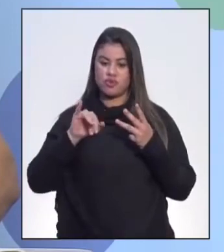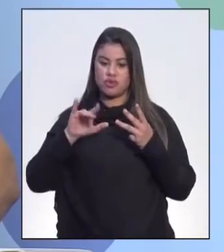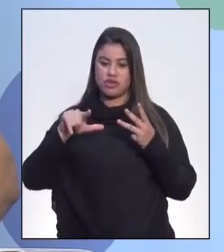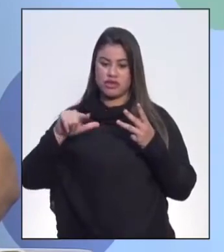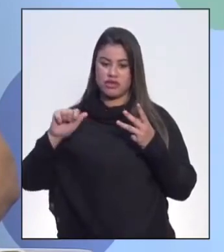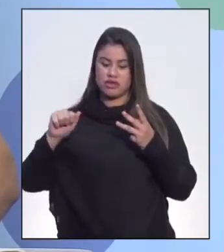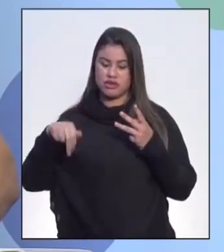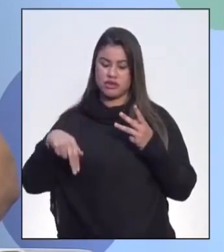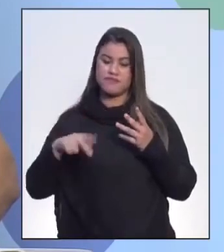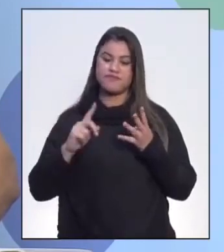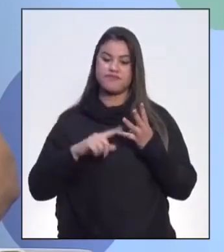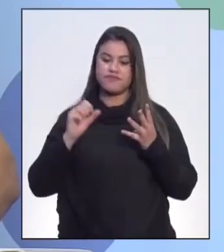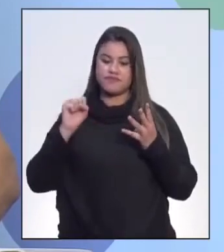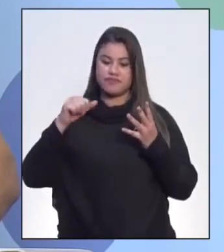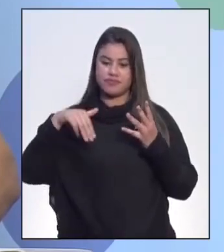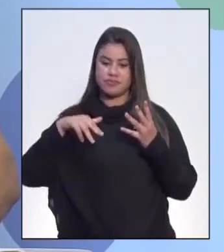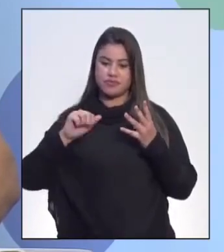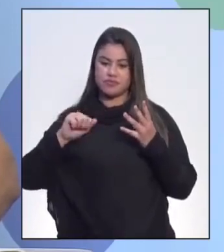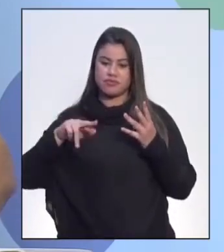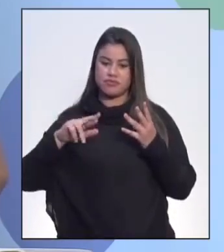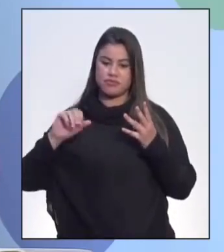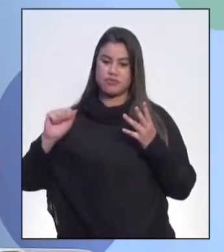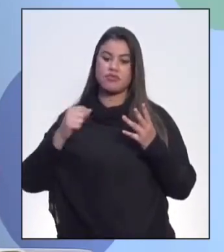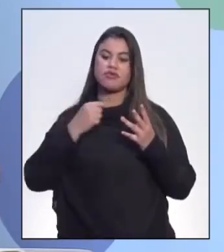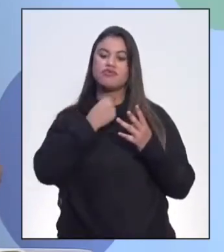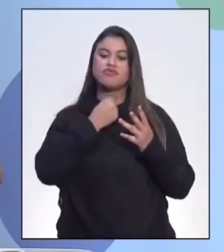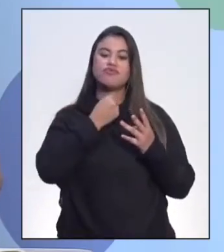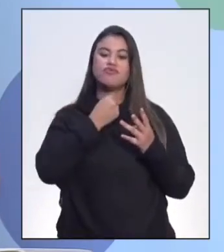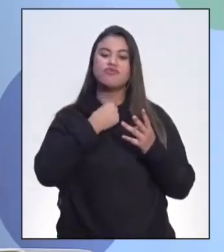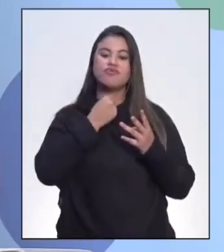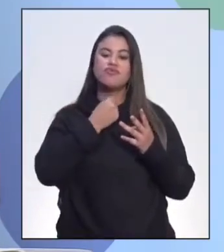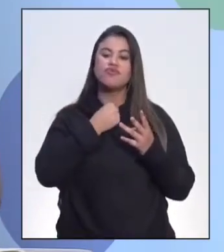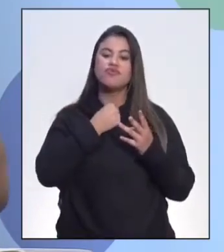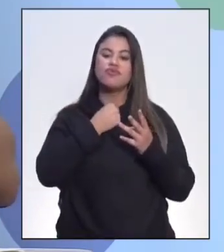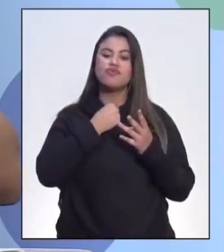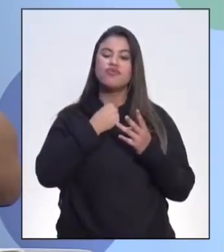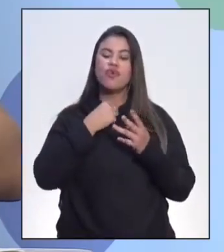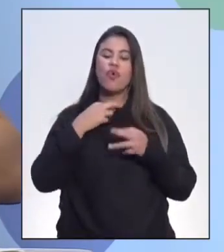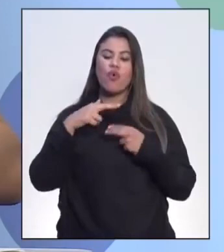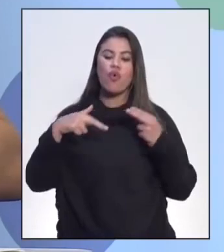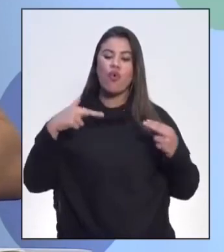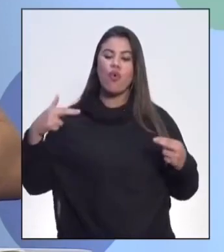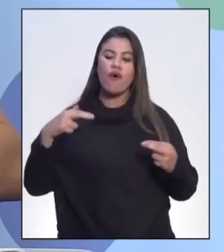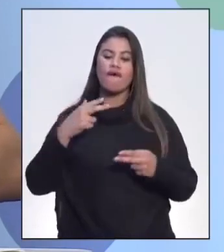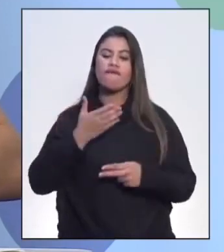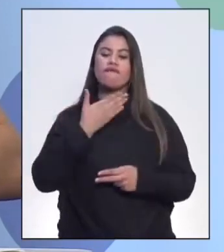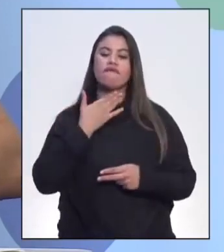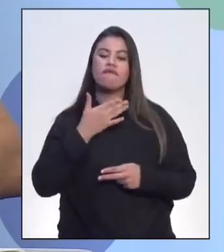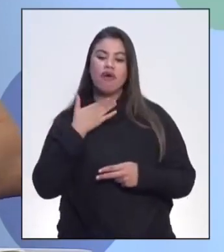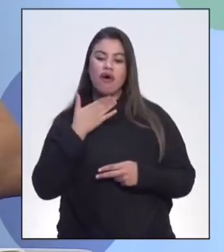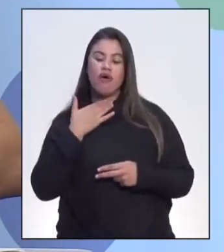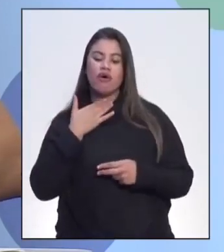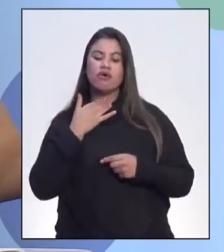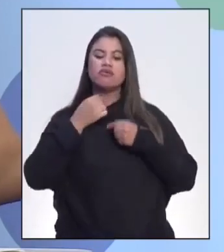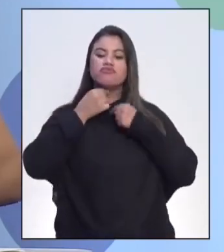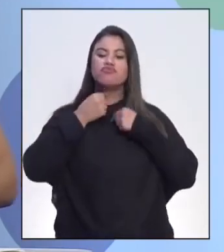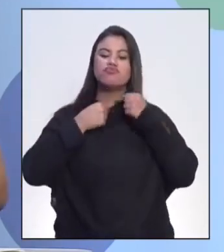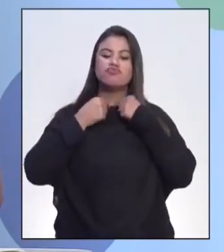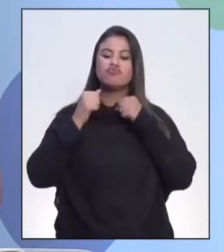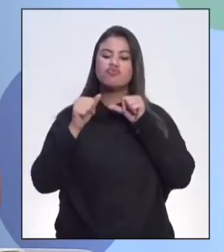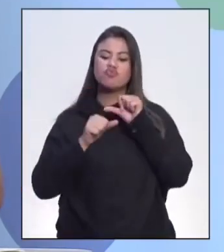as cordas vocais se deslocam. Elas sempre deslocam, tá? A gente fala justamente por isso que nós